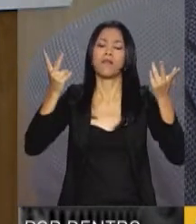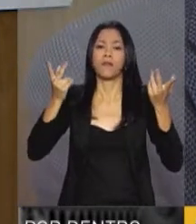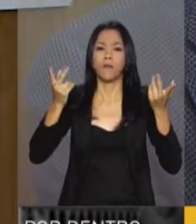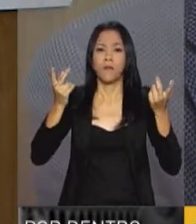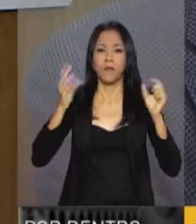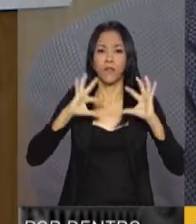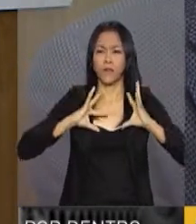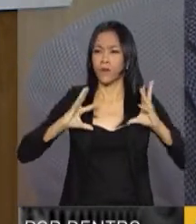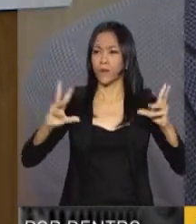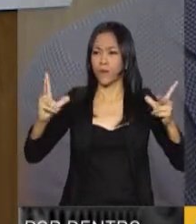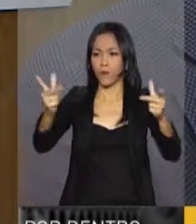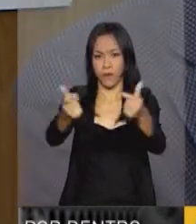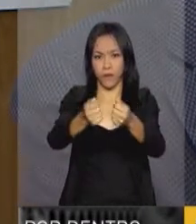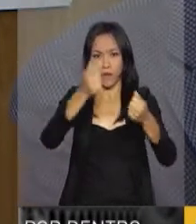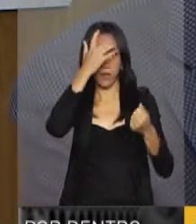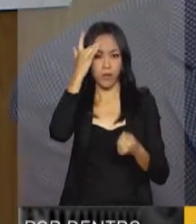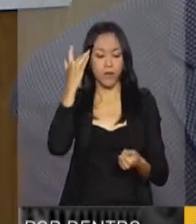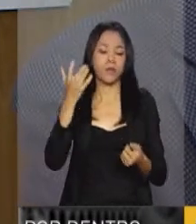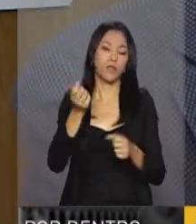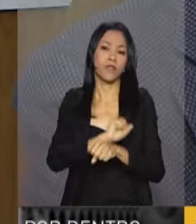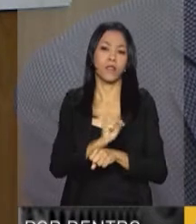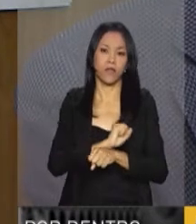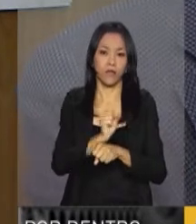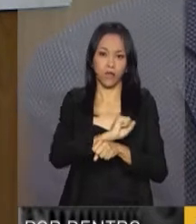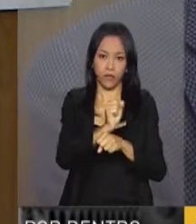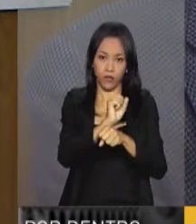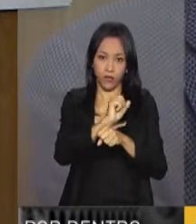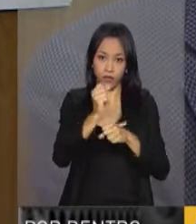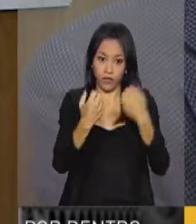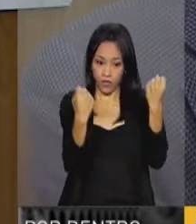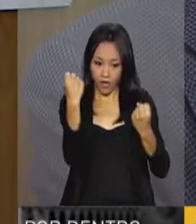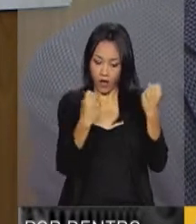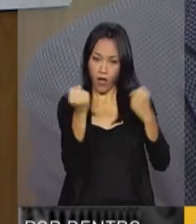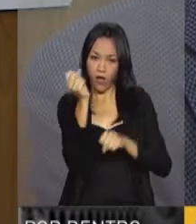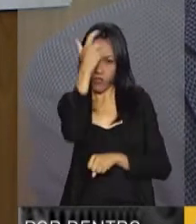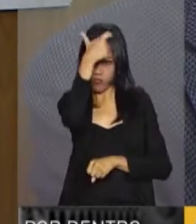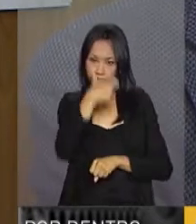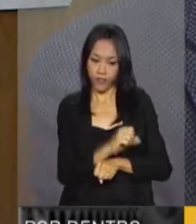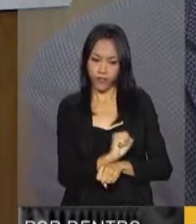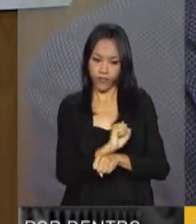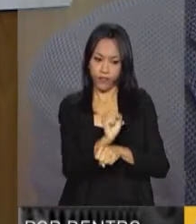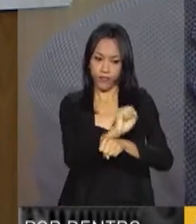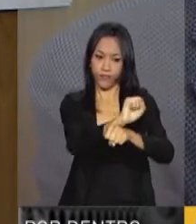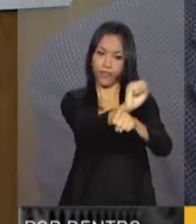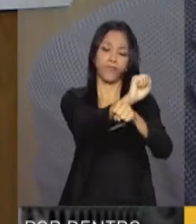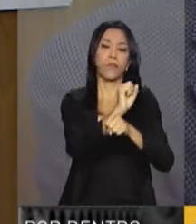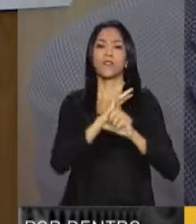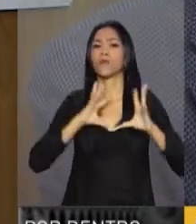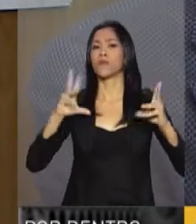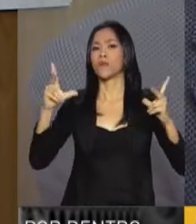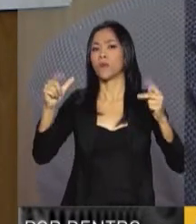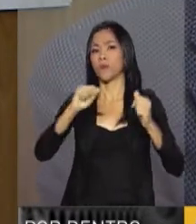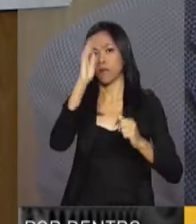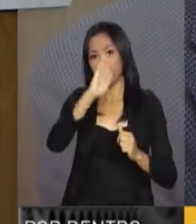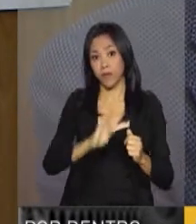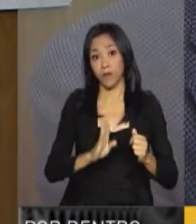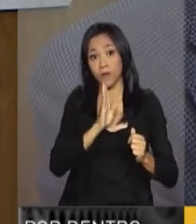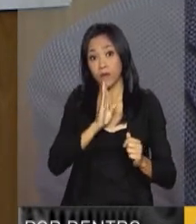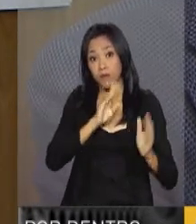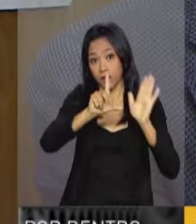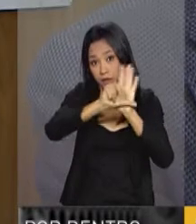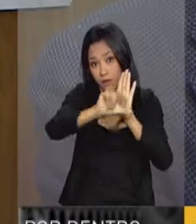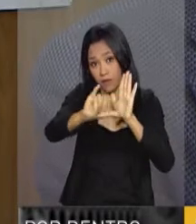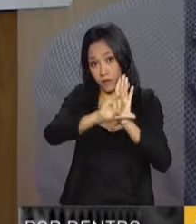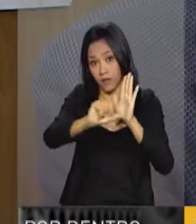que dirigem conduzem veículos automotores puto do brasil as condições da legislação de trânsito